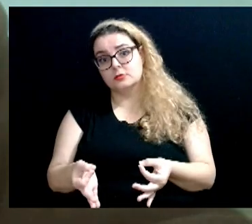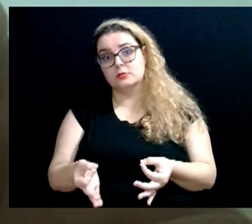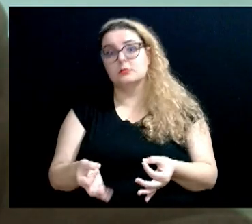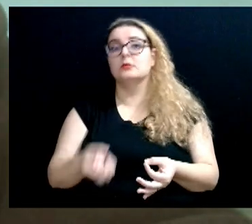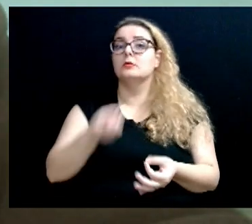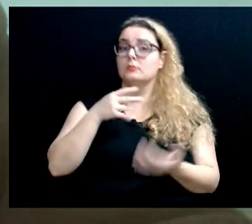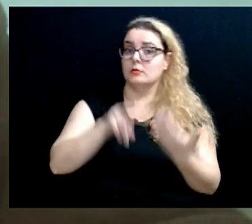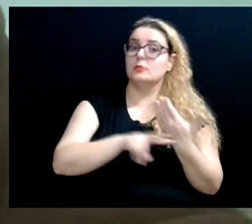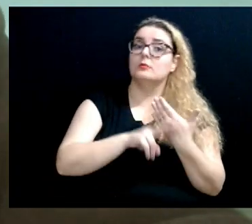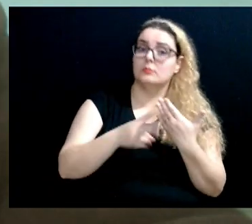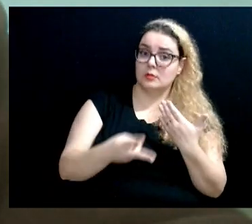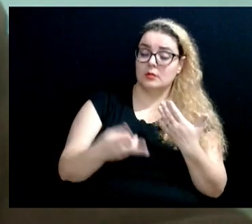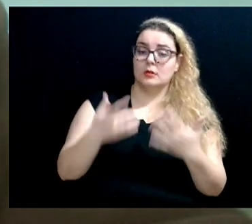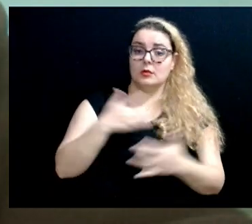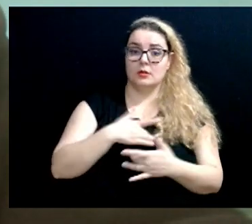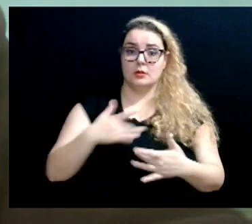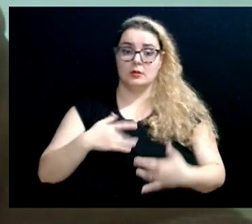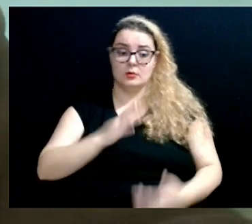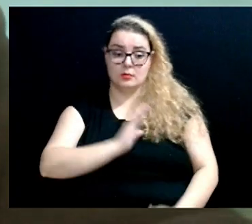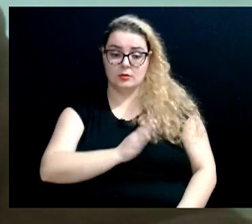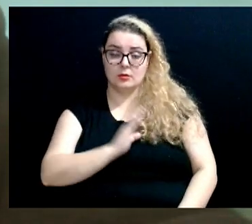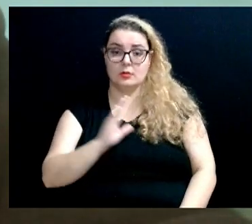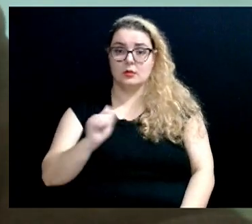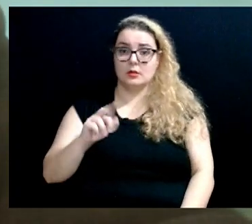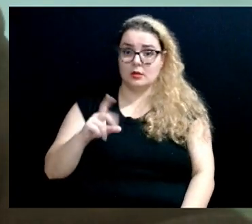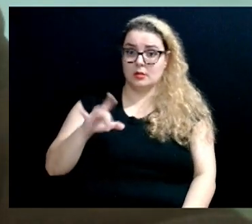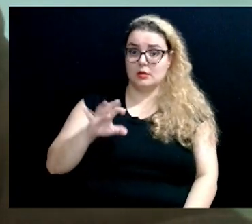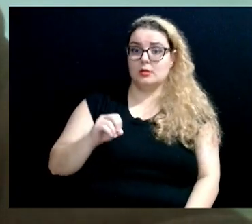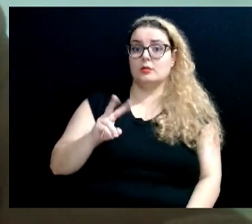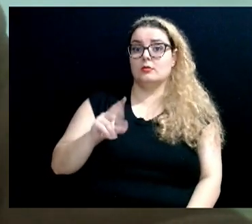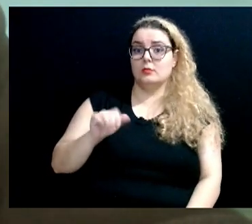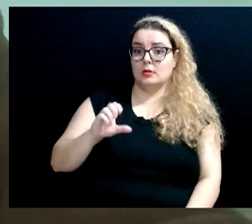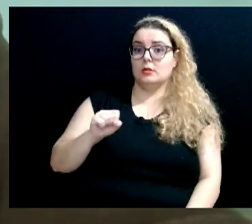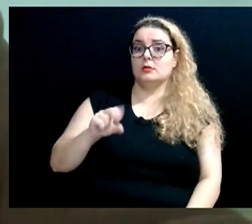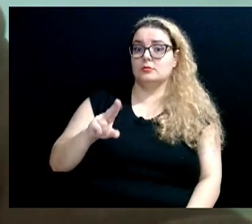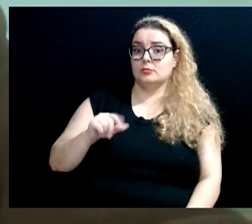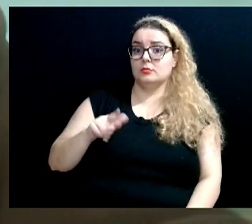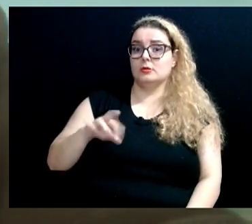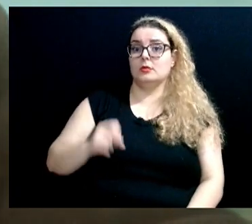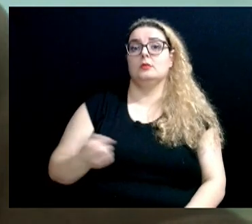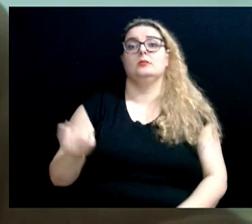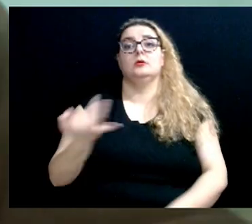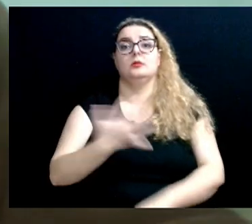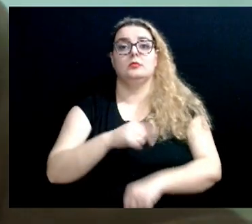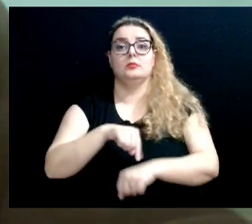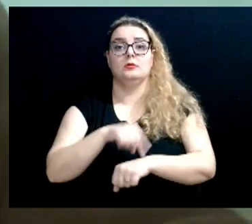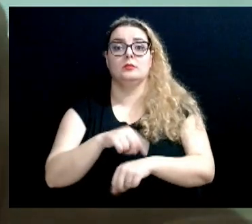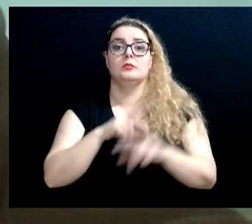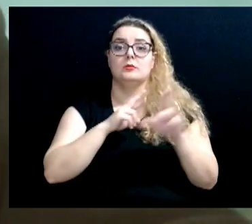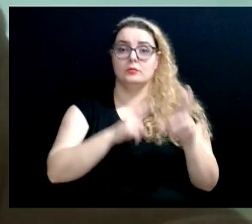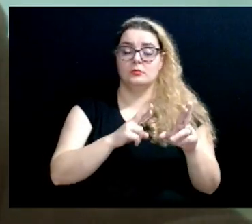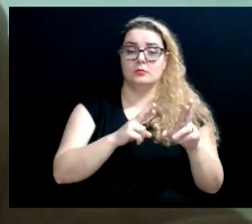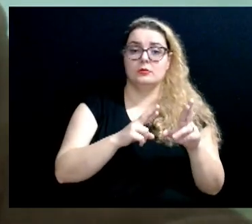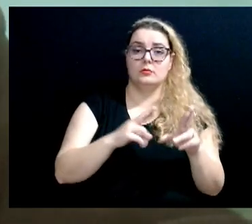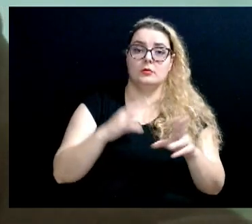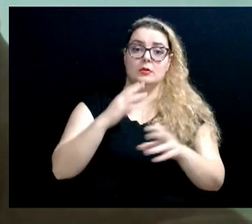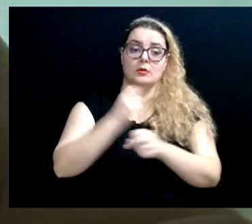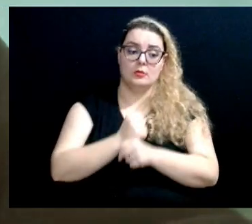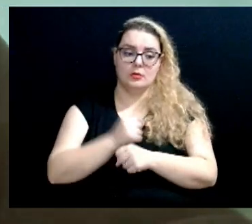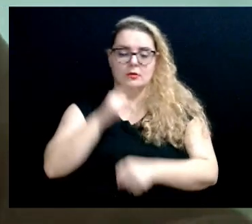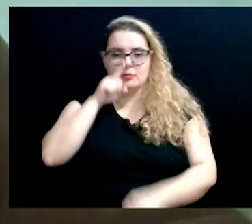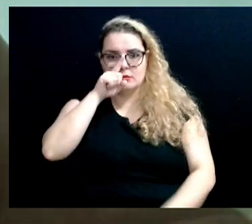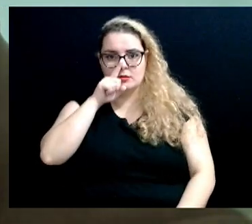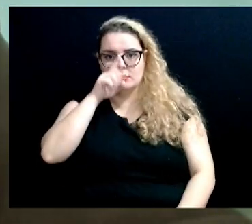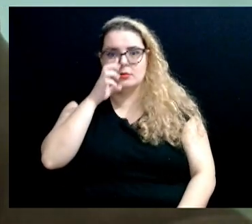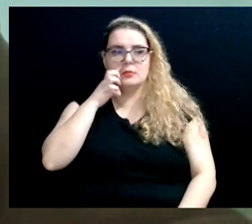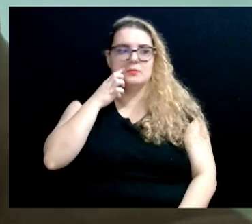saúde cardiovascular também é muito comprometida pelo número de horas de sono. Ou seja, eu acumulo um risco de ter infarto, de